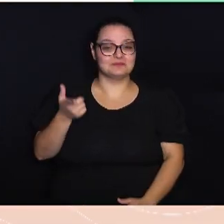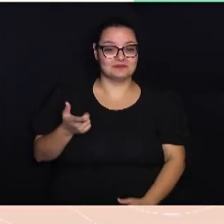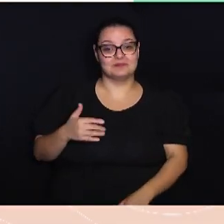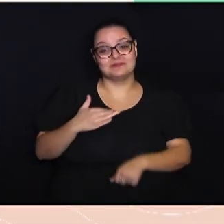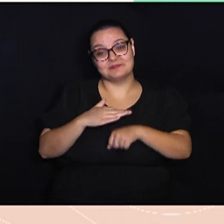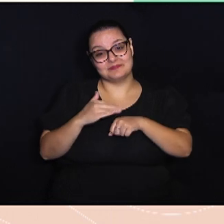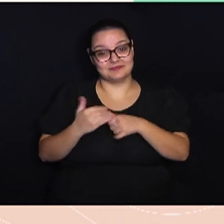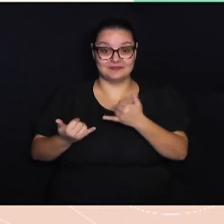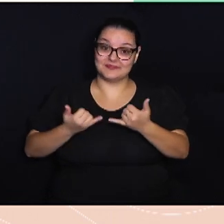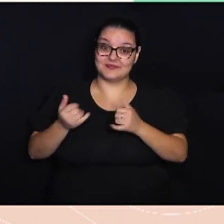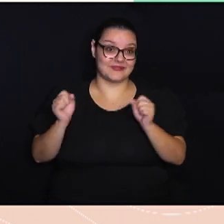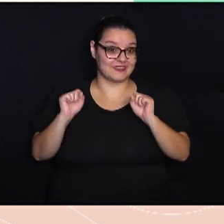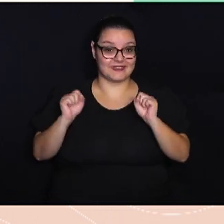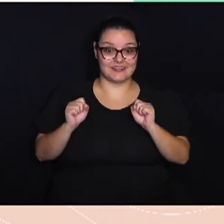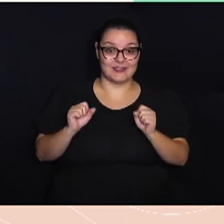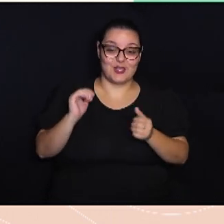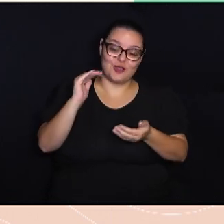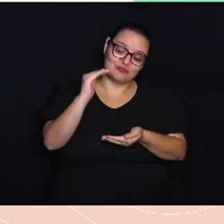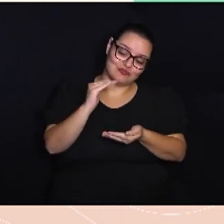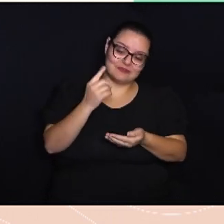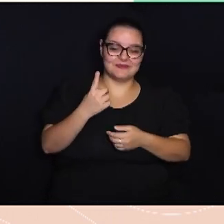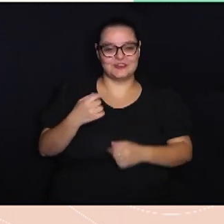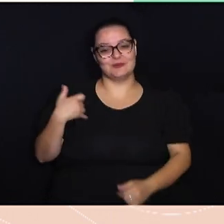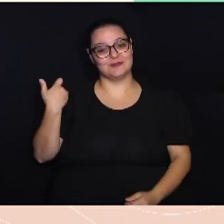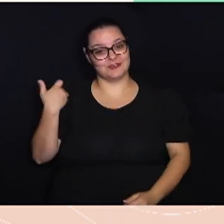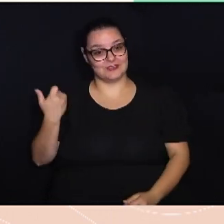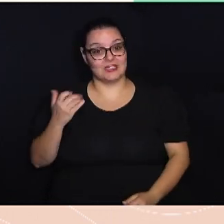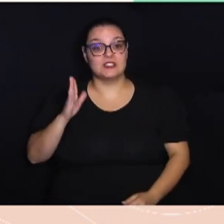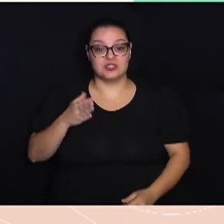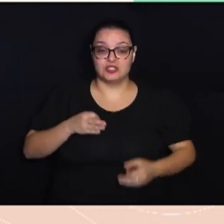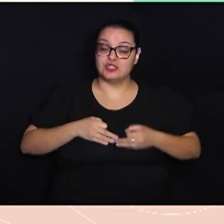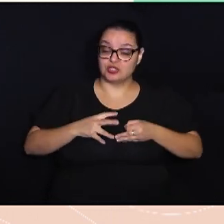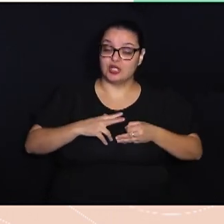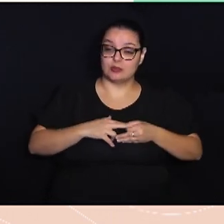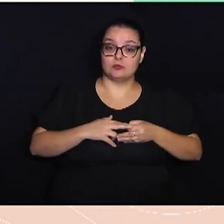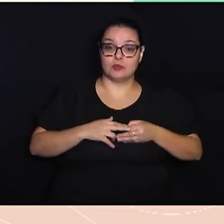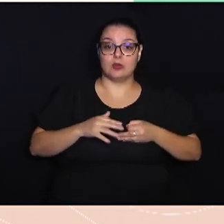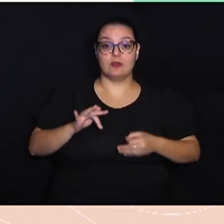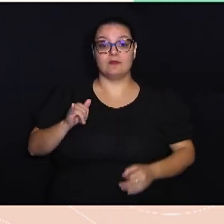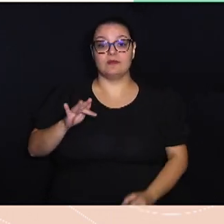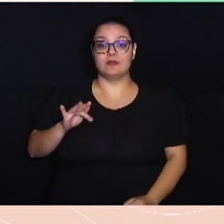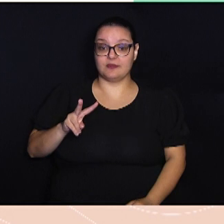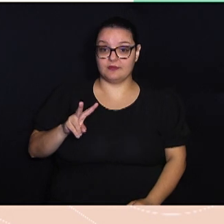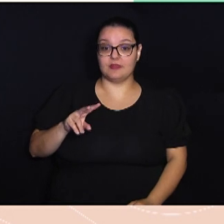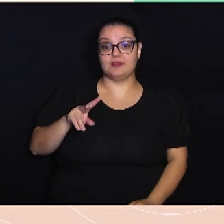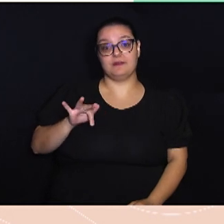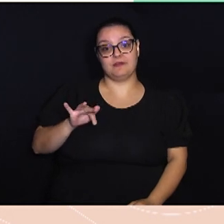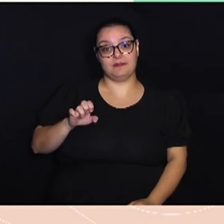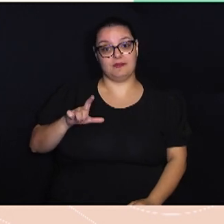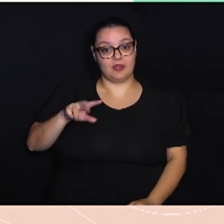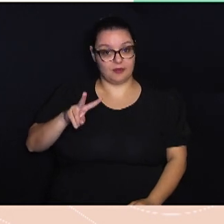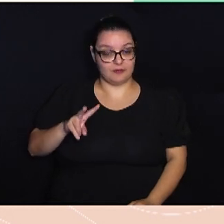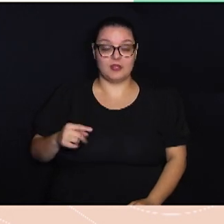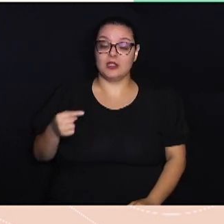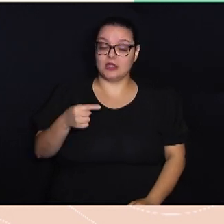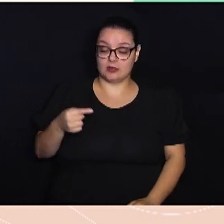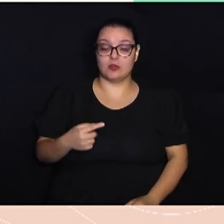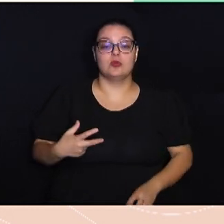fora que vem para dentro e vice-versa. Então, se você está no cenário que você está conectado com o mundo e a tua relação com o